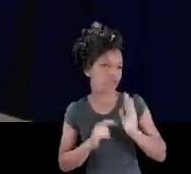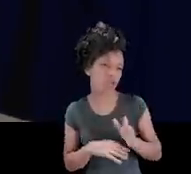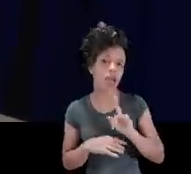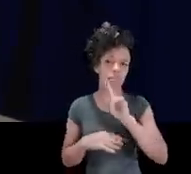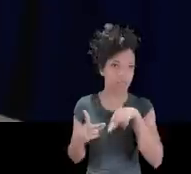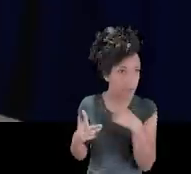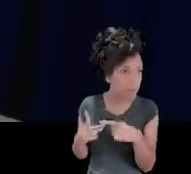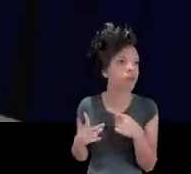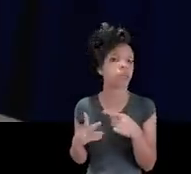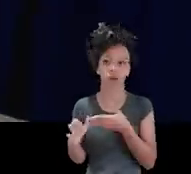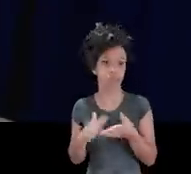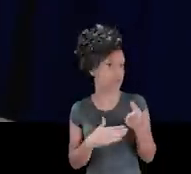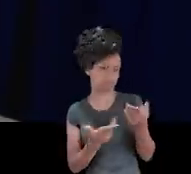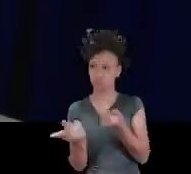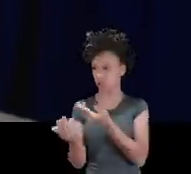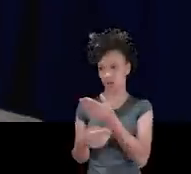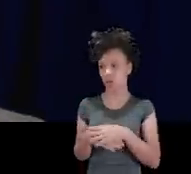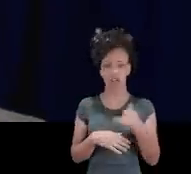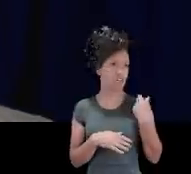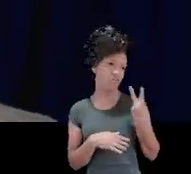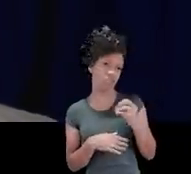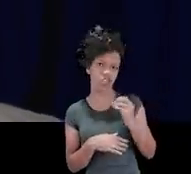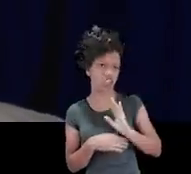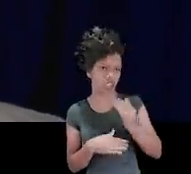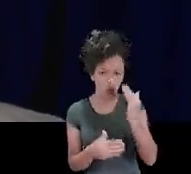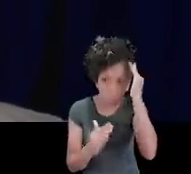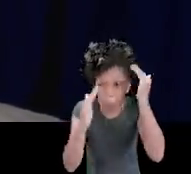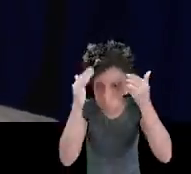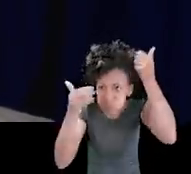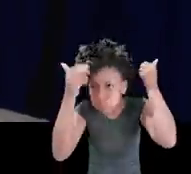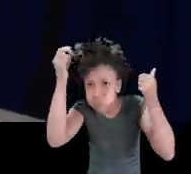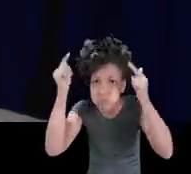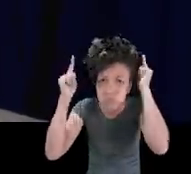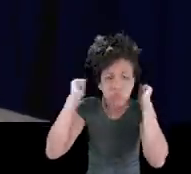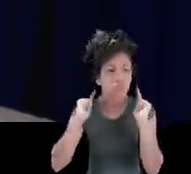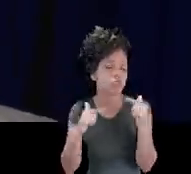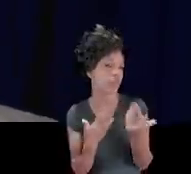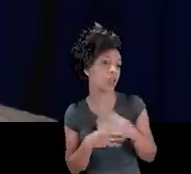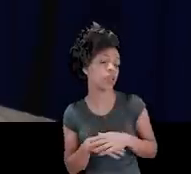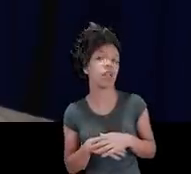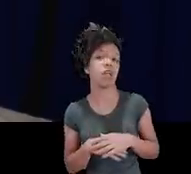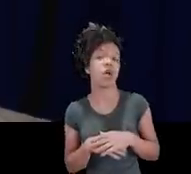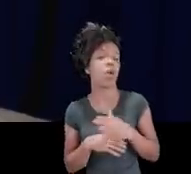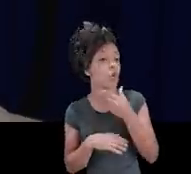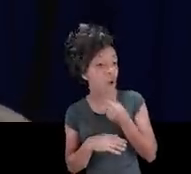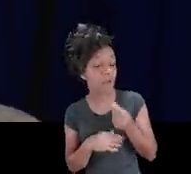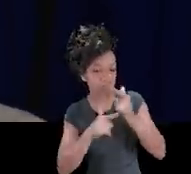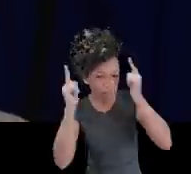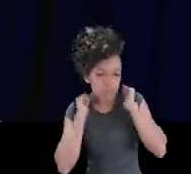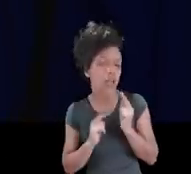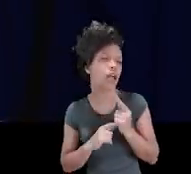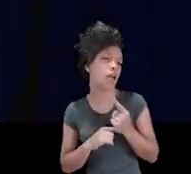fiquei mesmo tipo você. 20 e poucos anos eu já tava com as entradonas, já tava passando máquina 1 de Gillette. Os caras foram... O homem ele vai ficando careca, mas ali